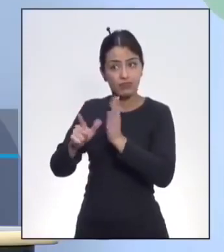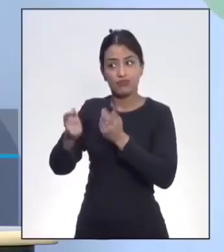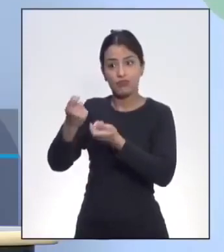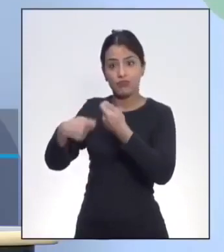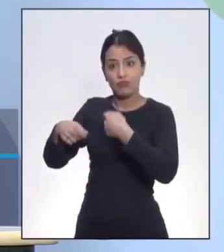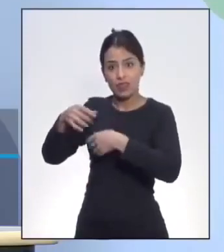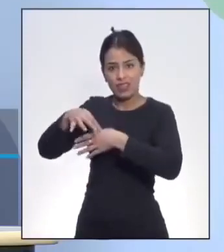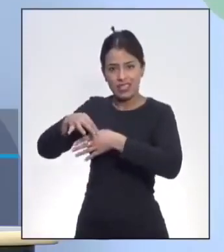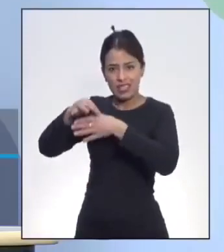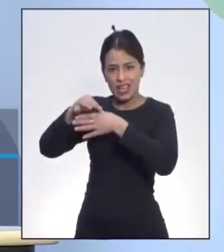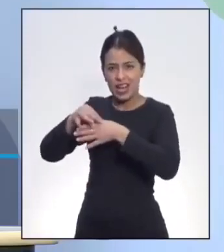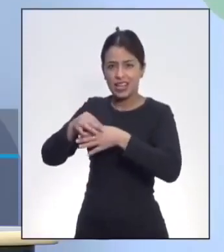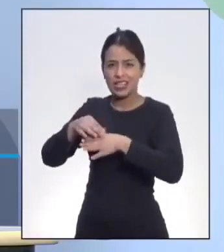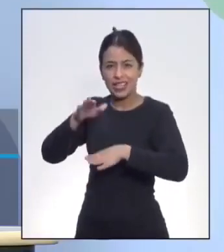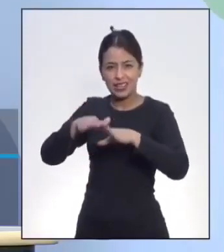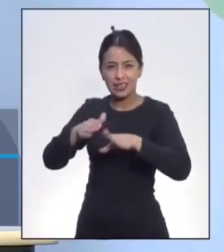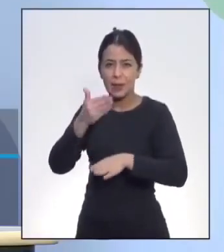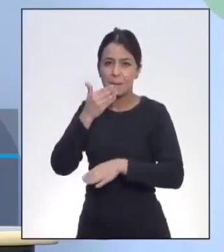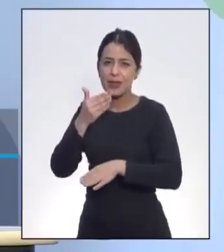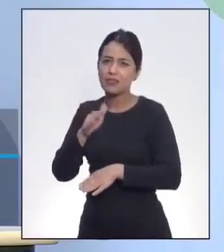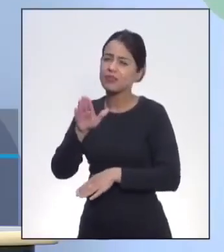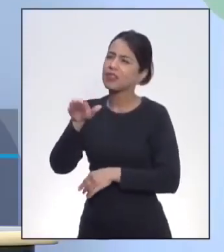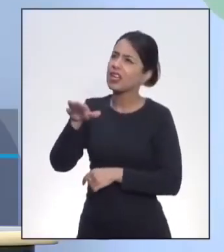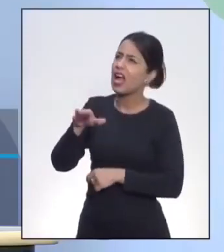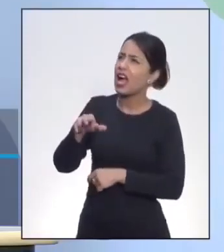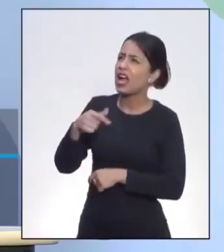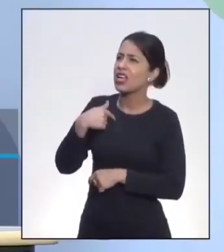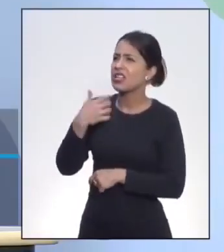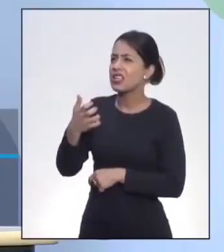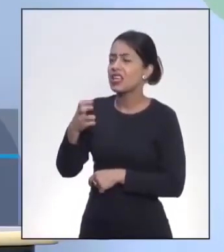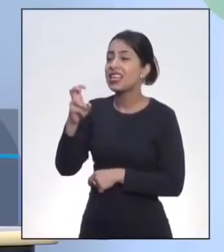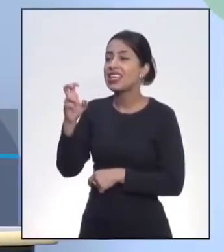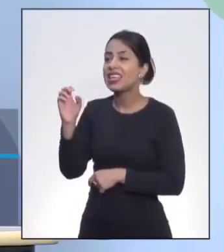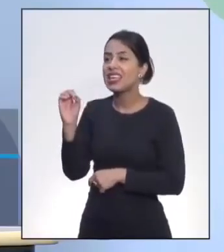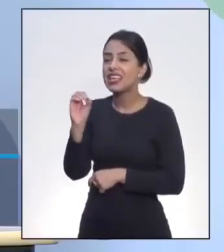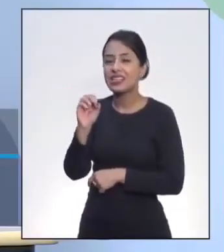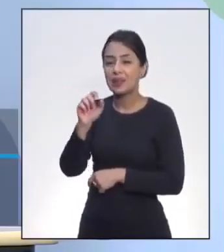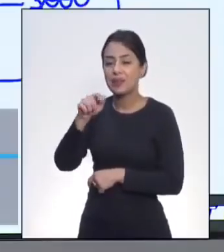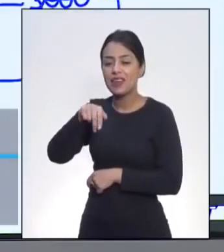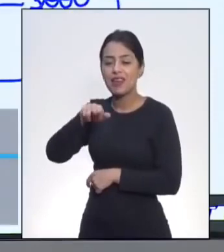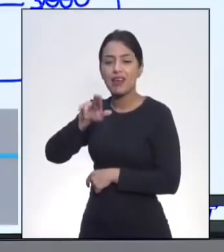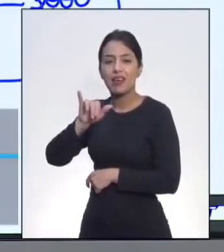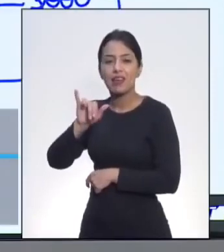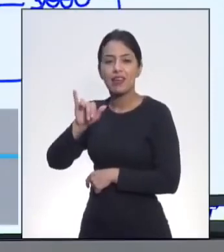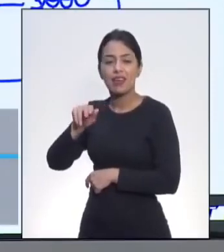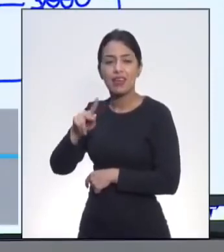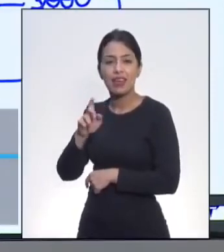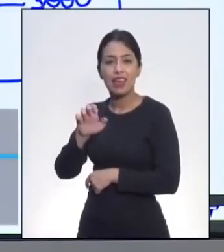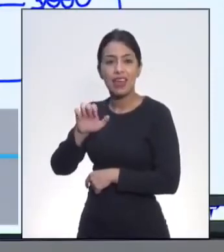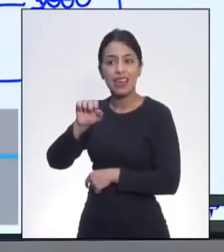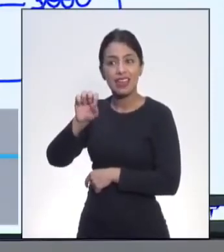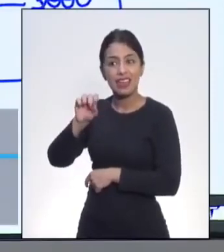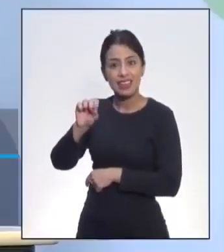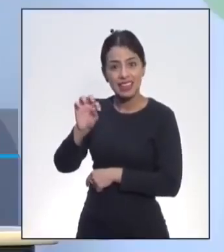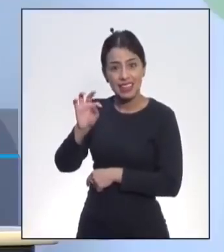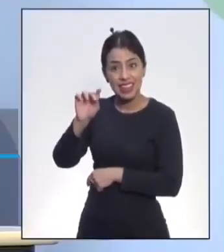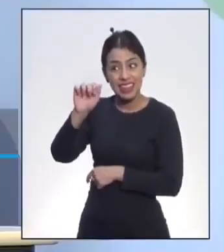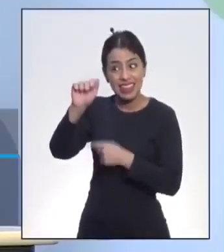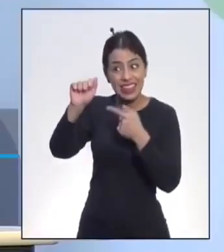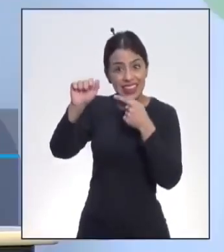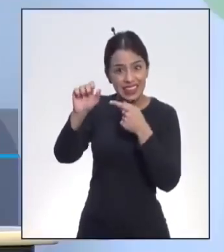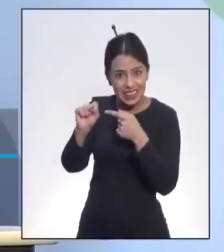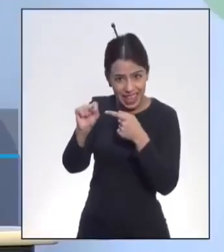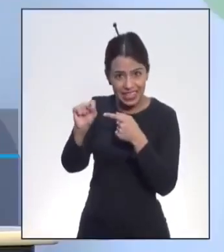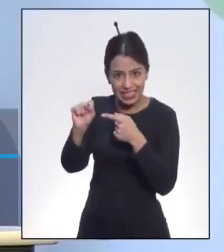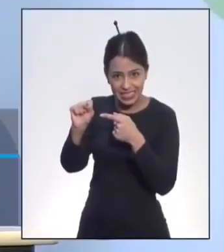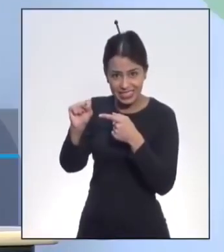de pedir, me dá 500 gramas de alguma coisa. E 500